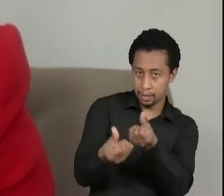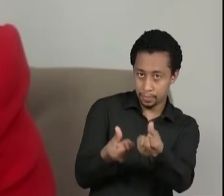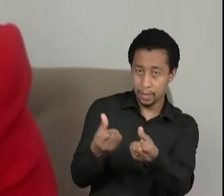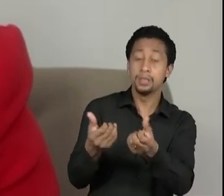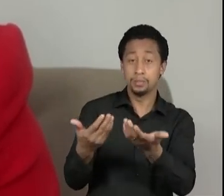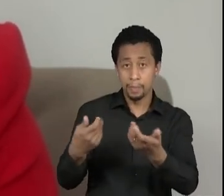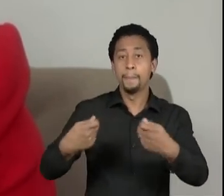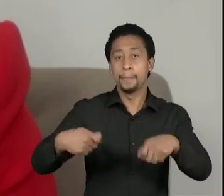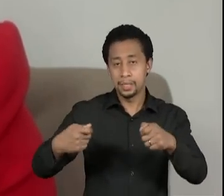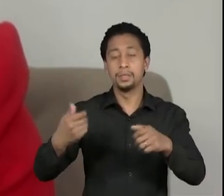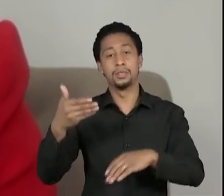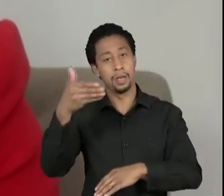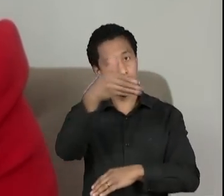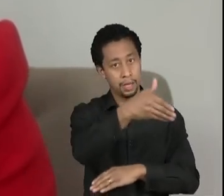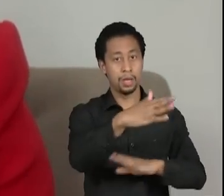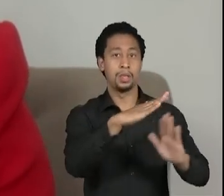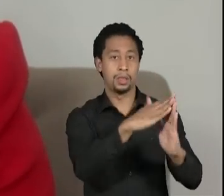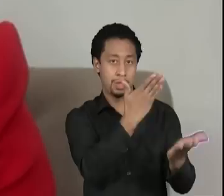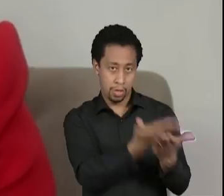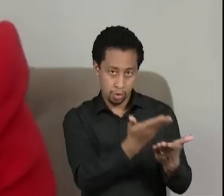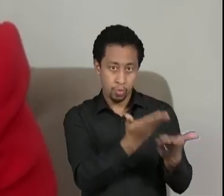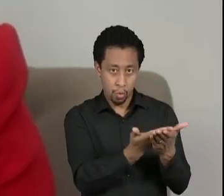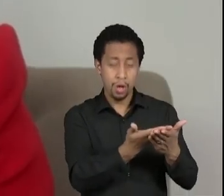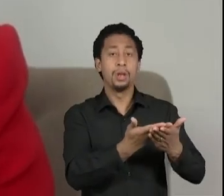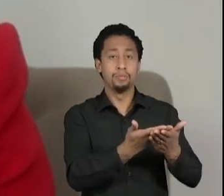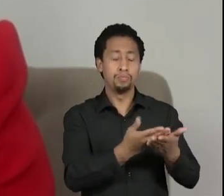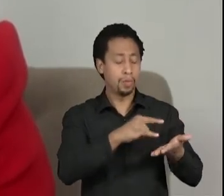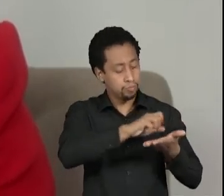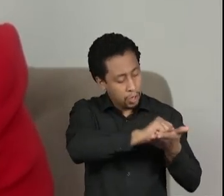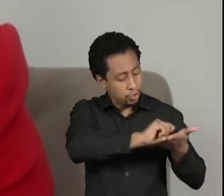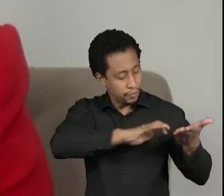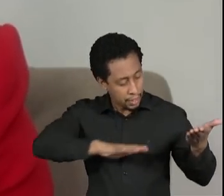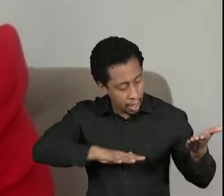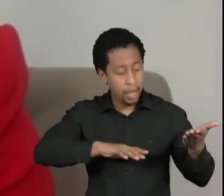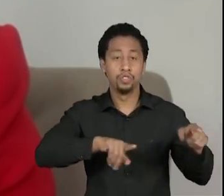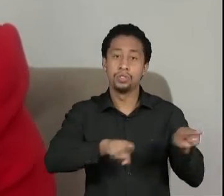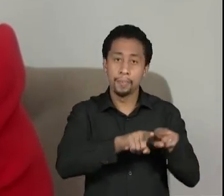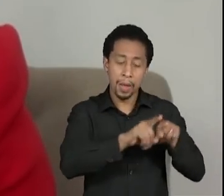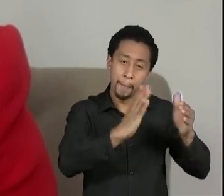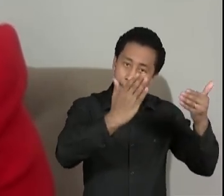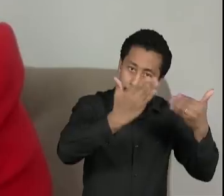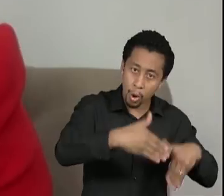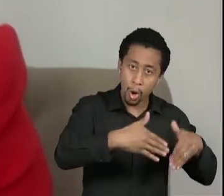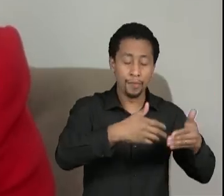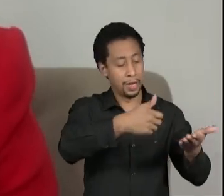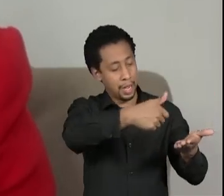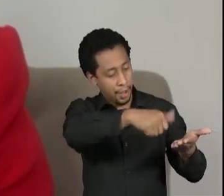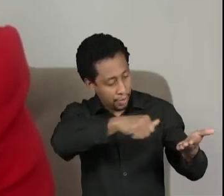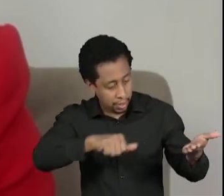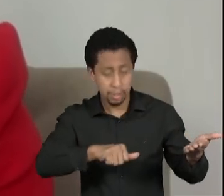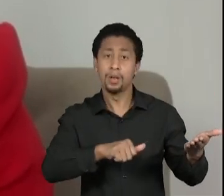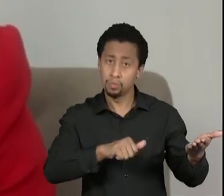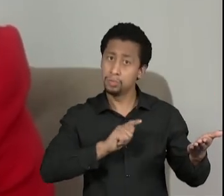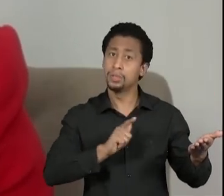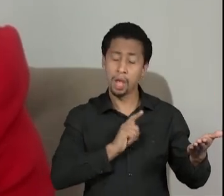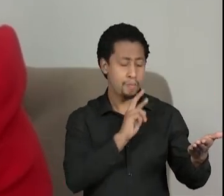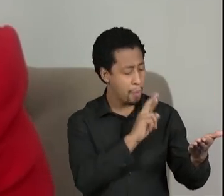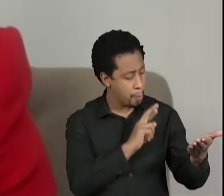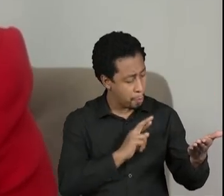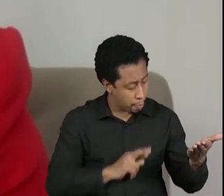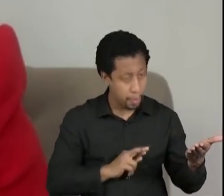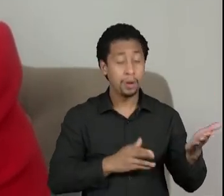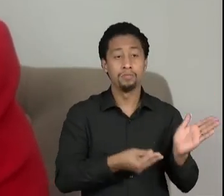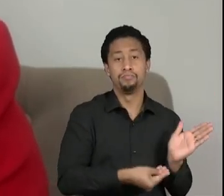Então, as crianças iriam à escola, fariam as avaliações e aí receberiam, então, ali a nota, né,